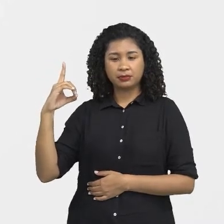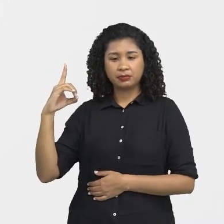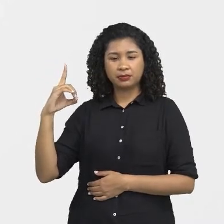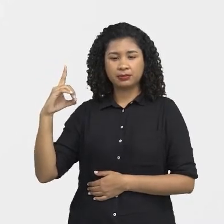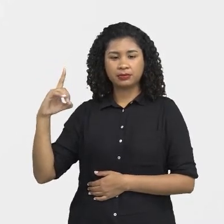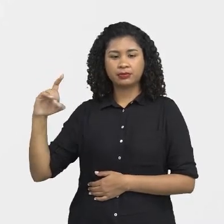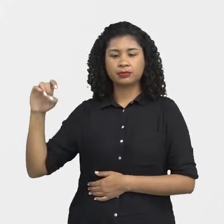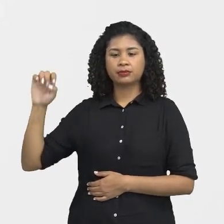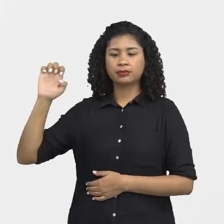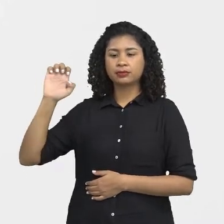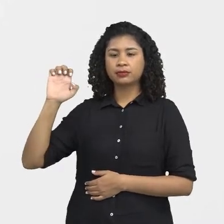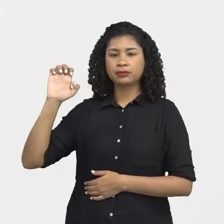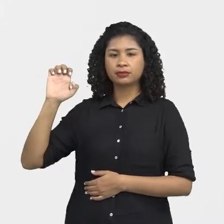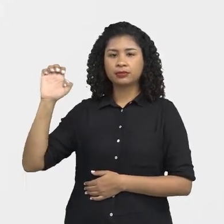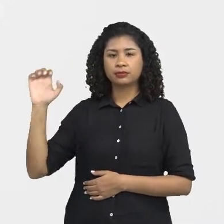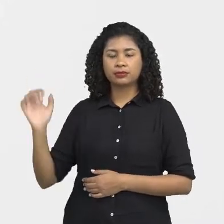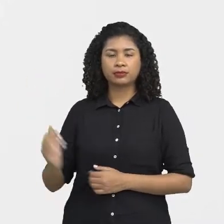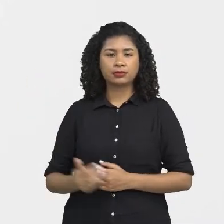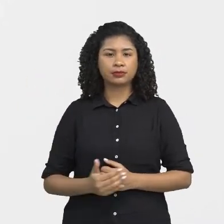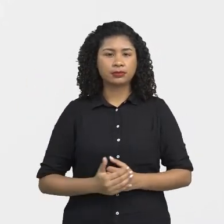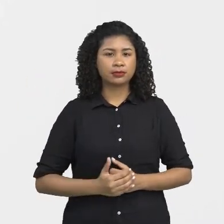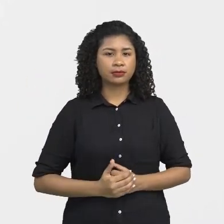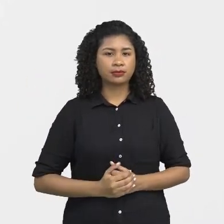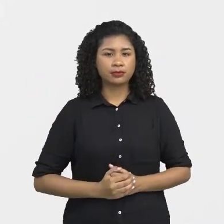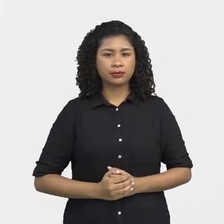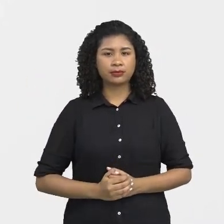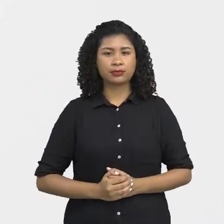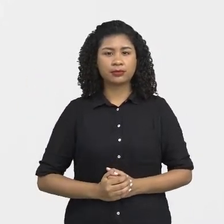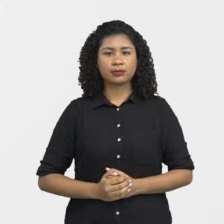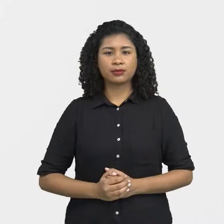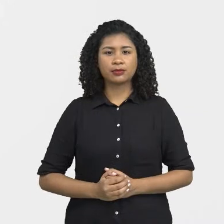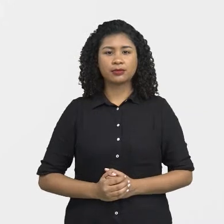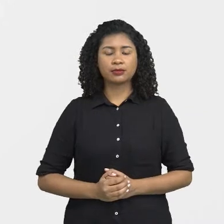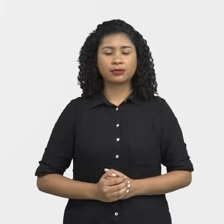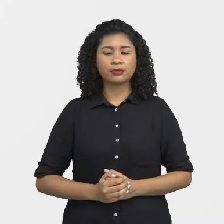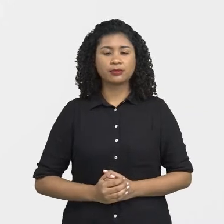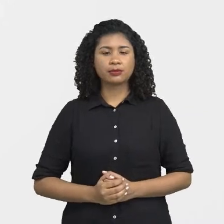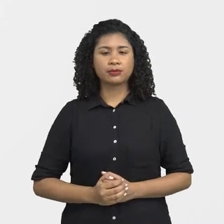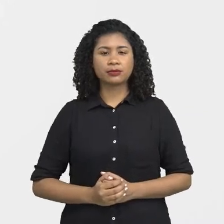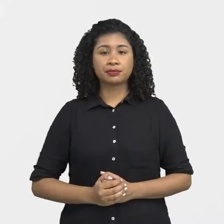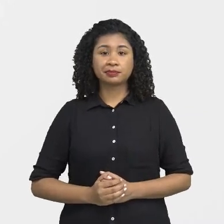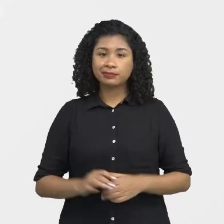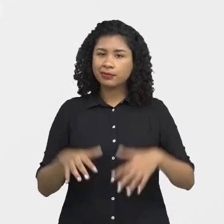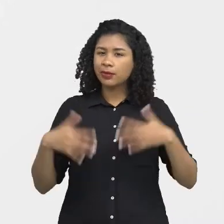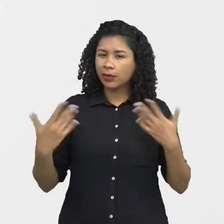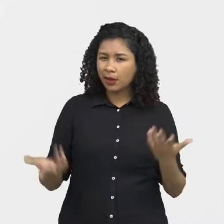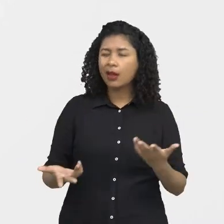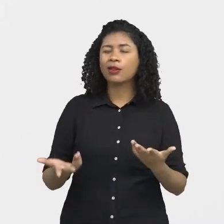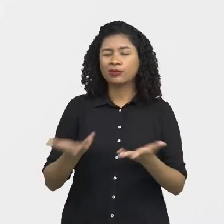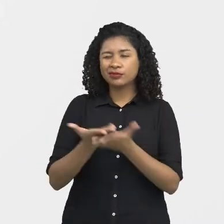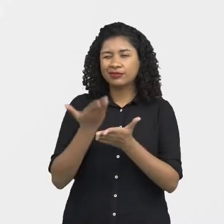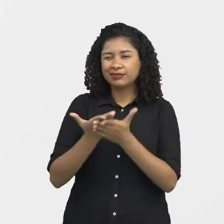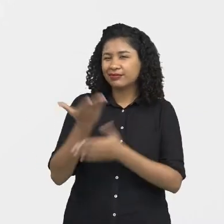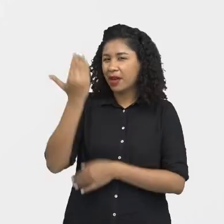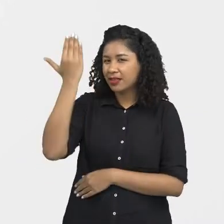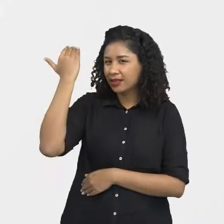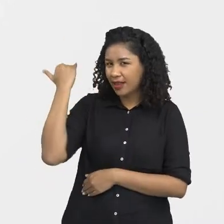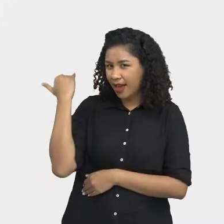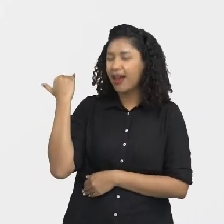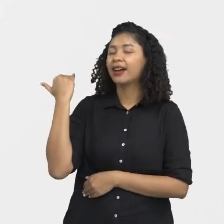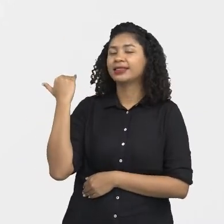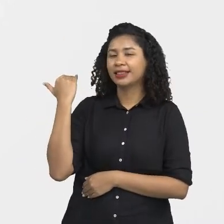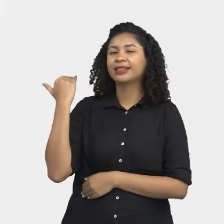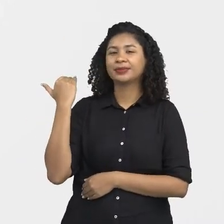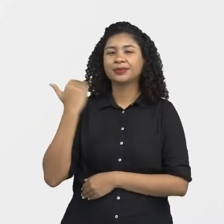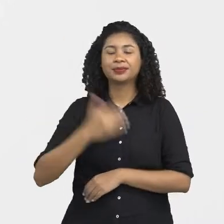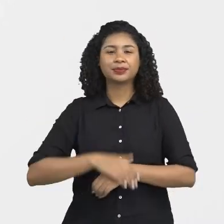hormônio antidiurético e ocitocina, ou hormônio de crescimento e prolactina. Né, a gente viu lá na nossa aula